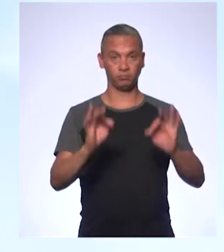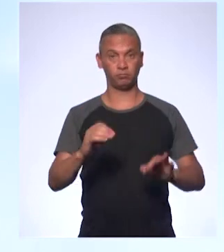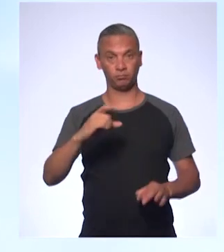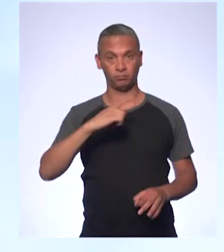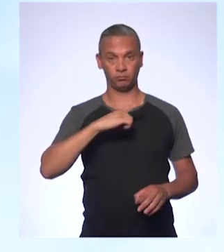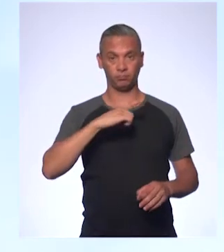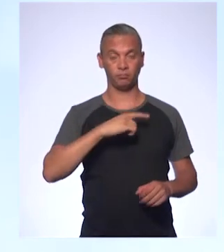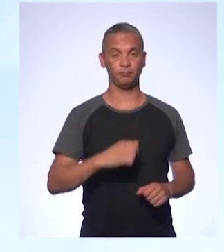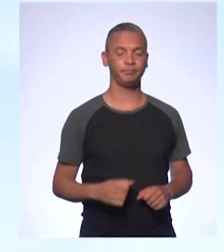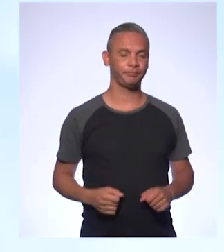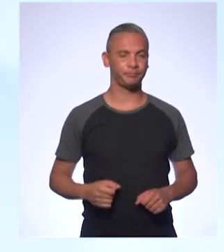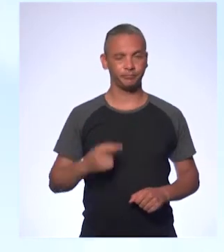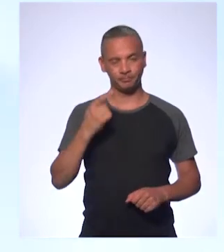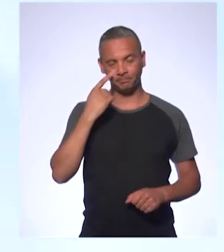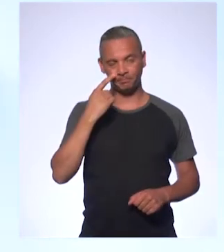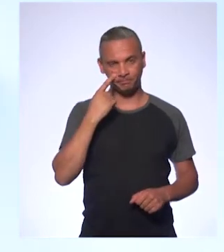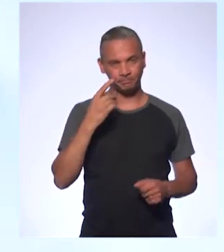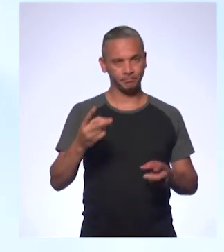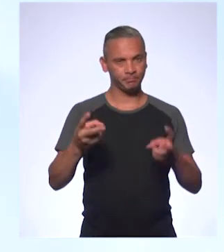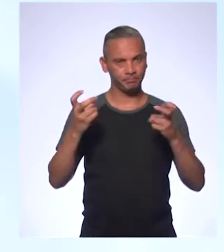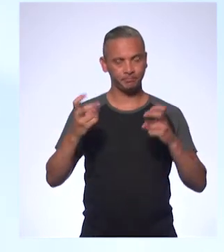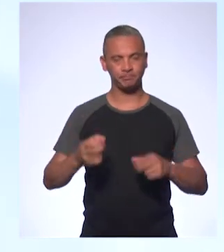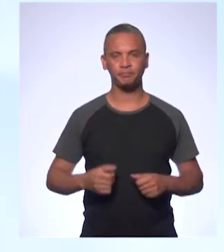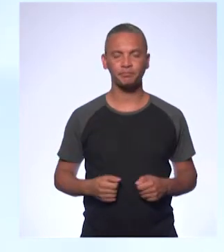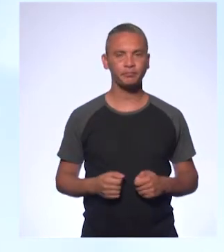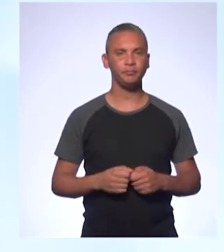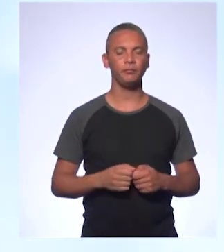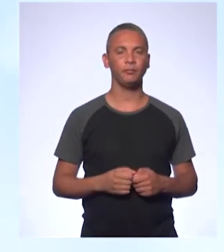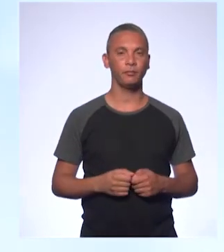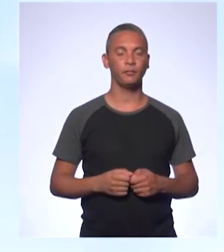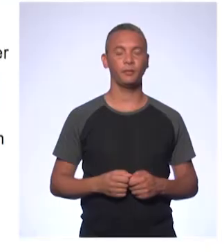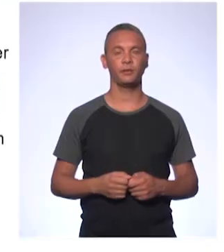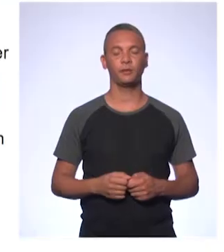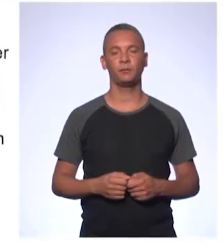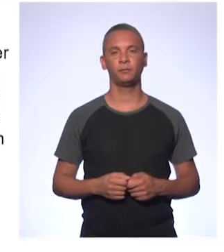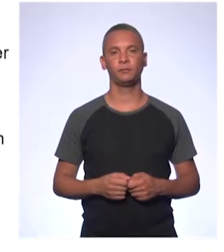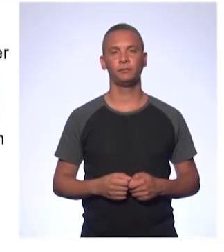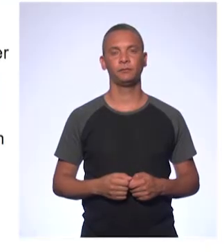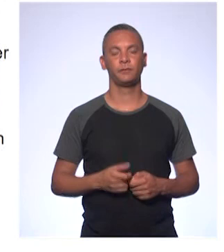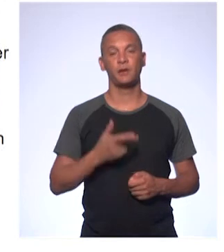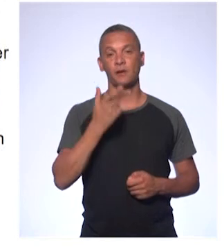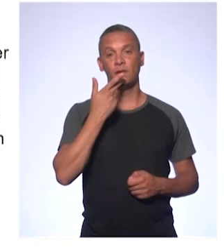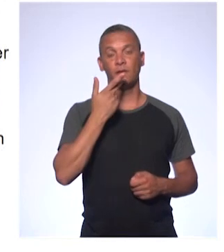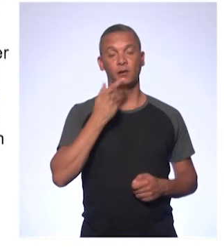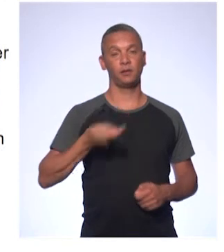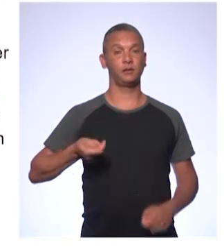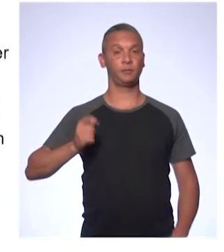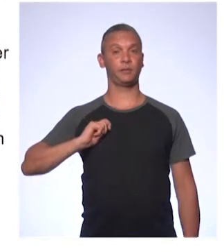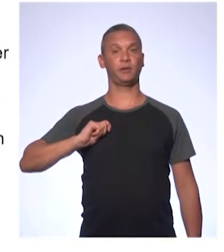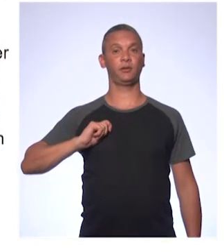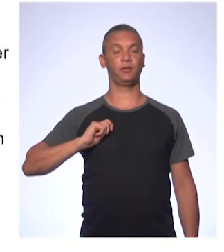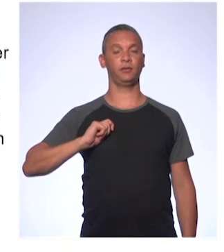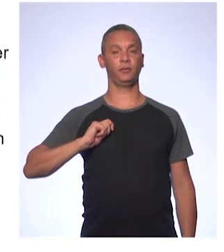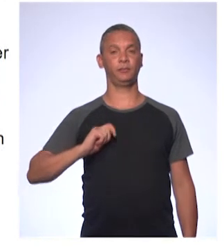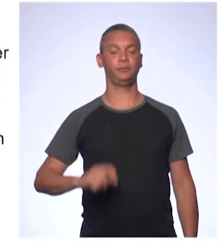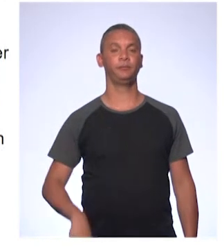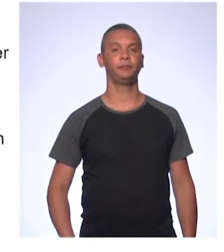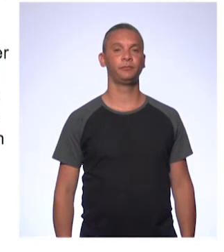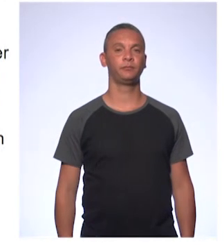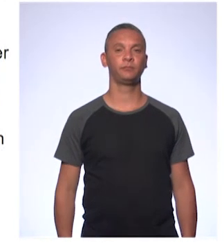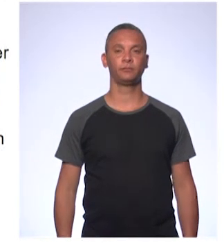né? Então vejam só, a gente fala aqui, quando te regalam um reloj, te regalam um pequeno